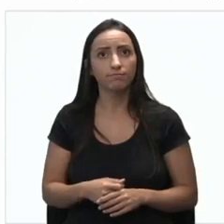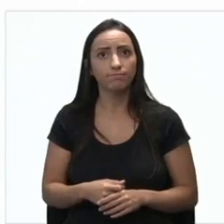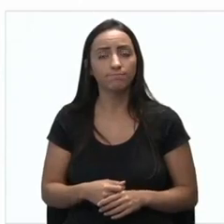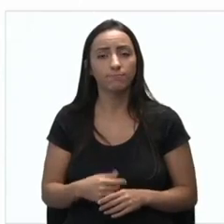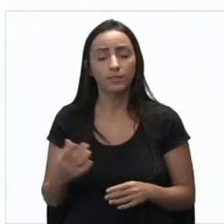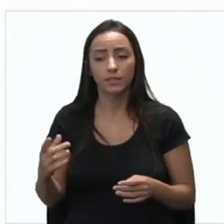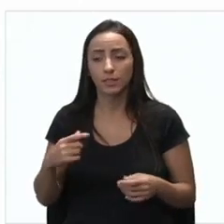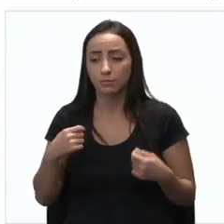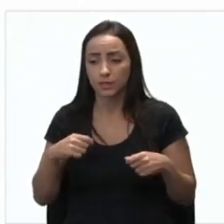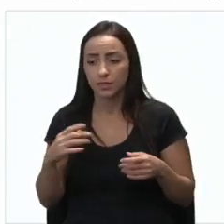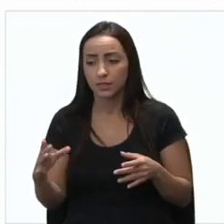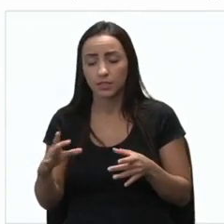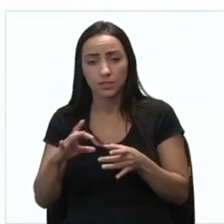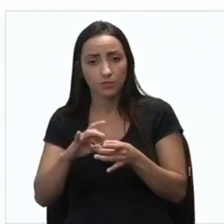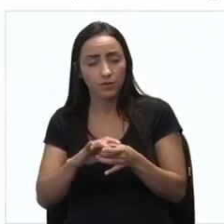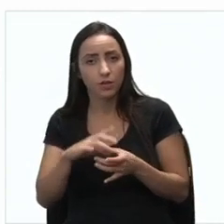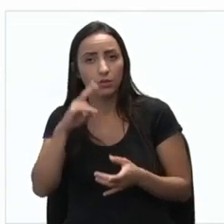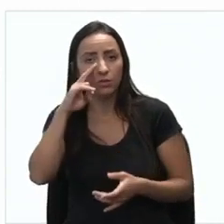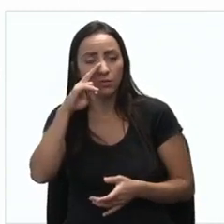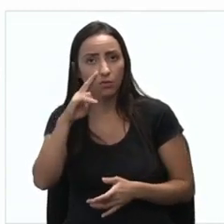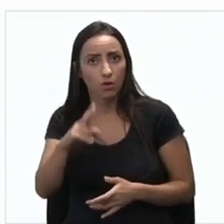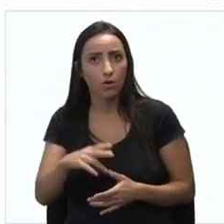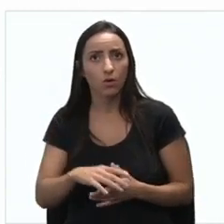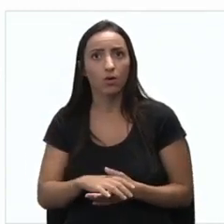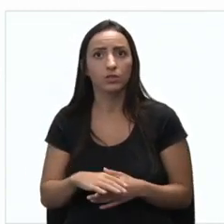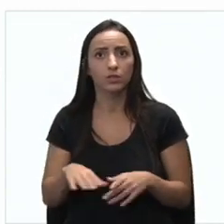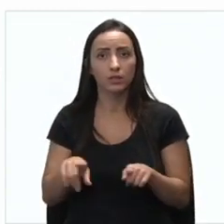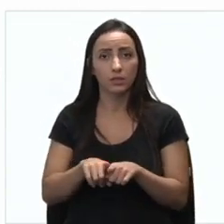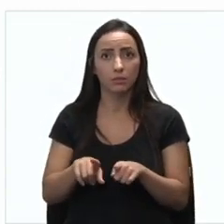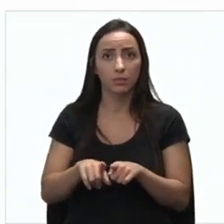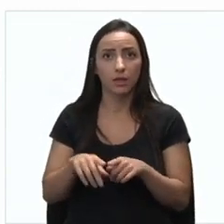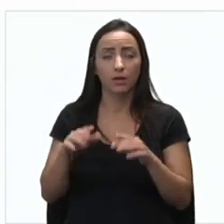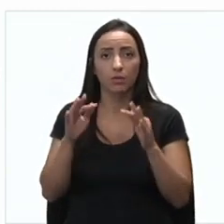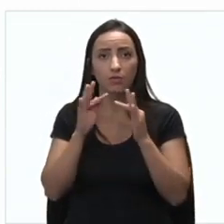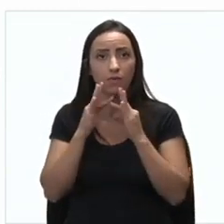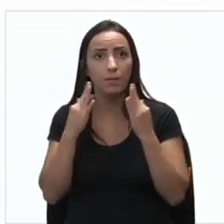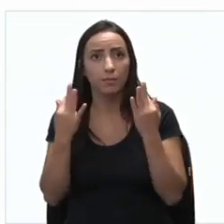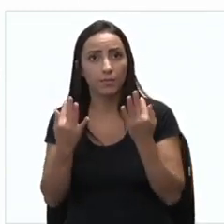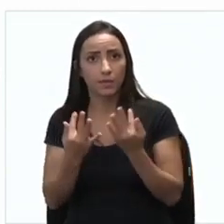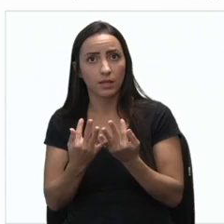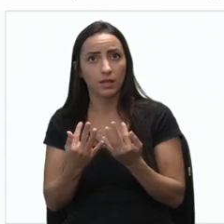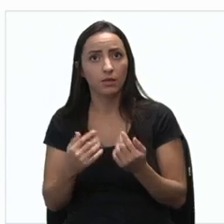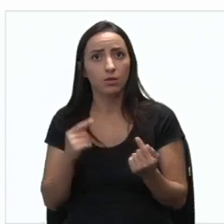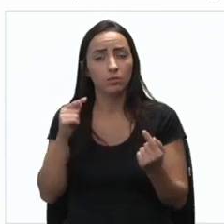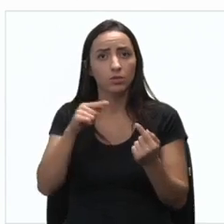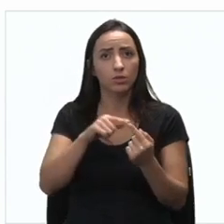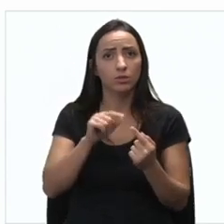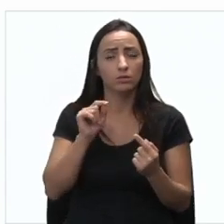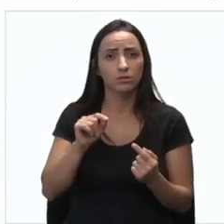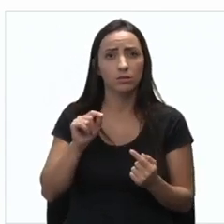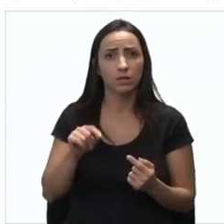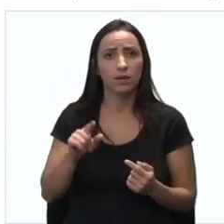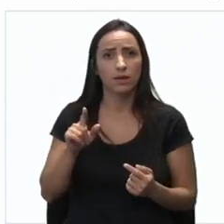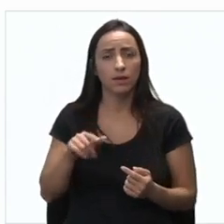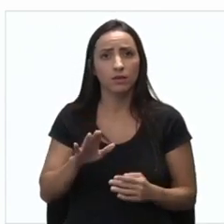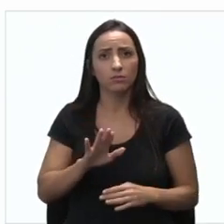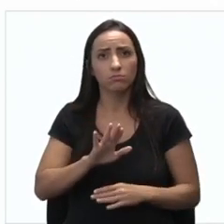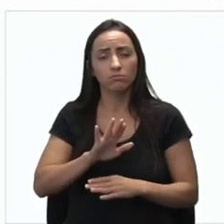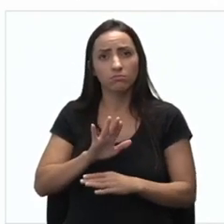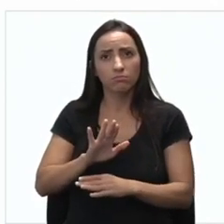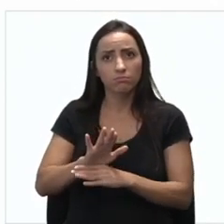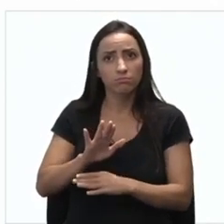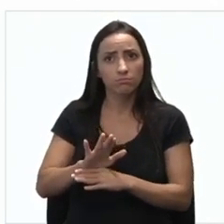familiar, com o objetivo de assegurar os aspectos psicossocioculturais no cuidado e adesão